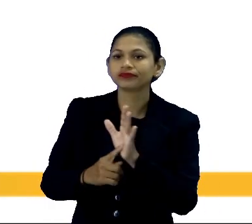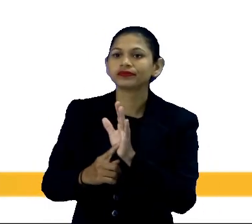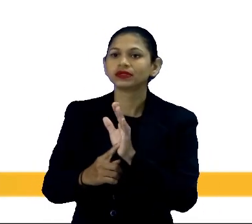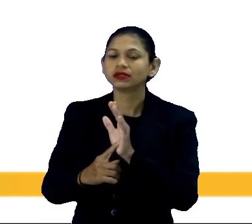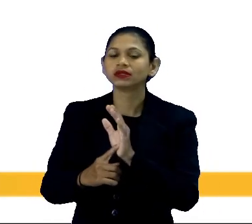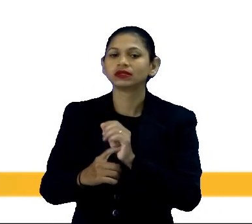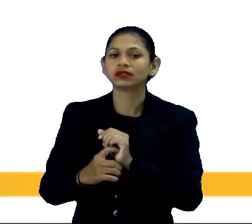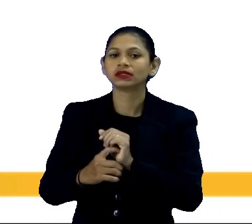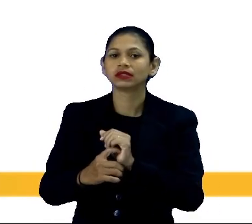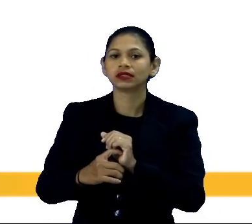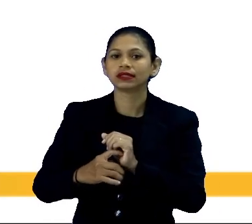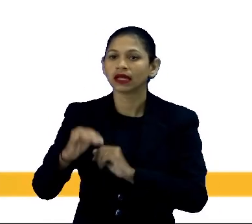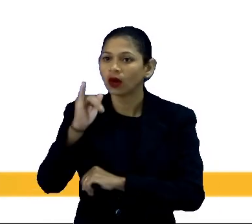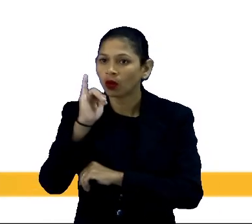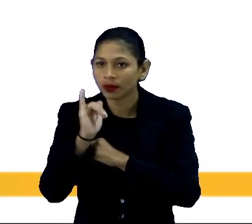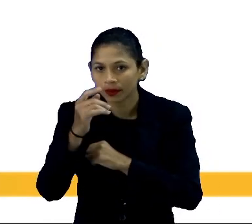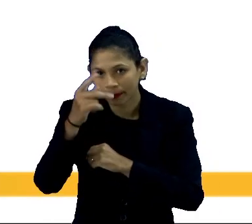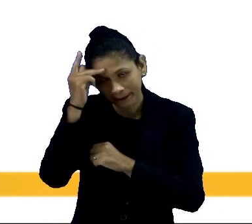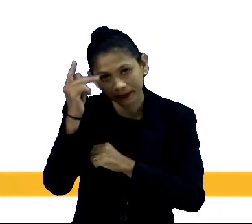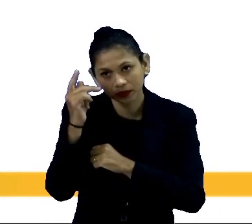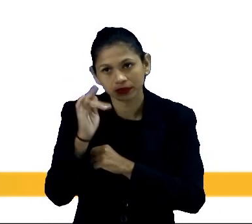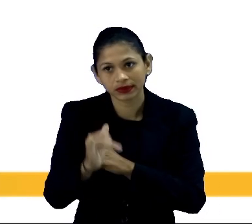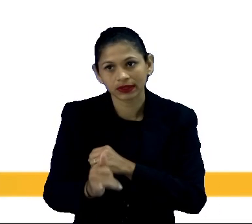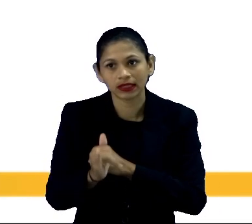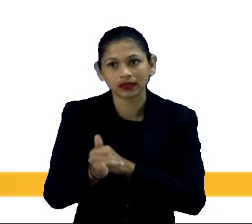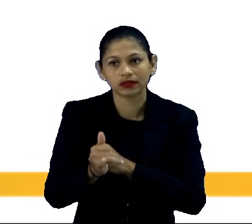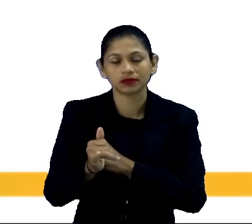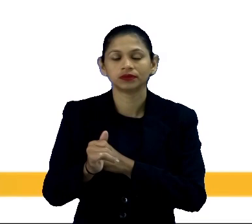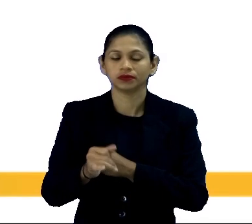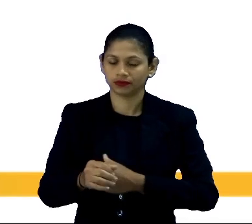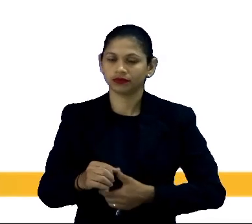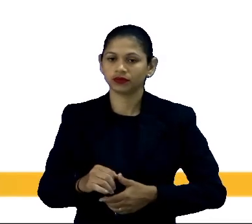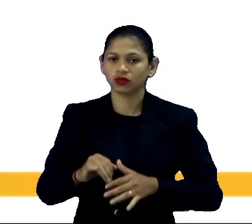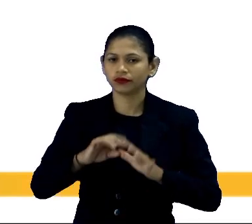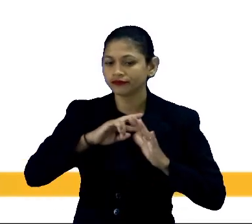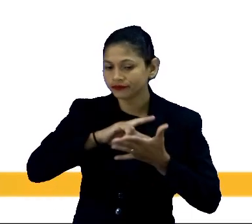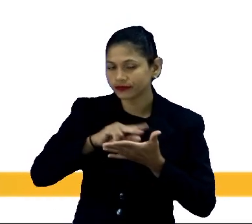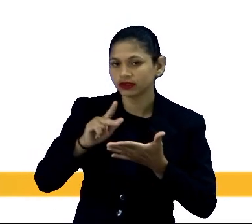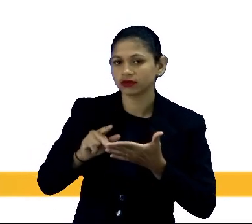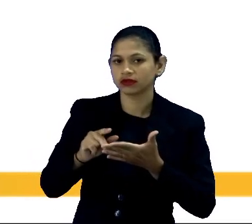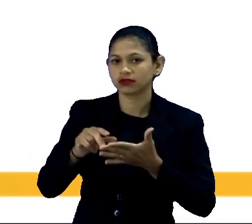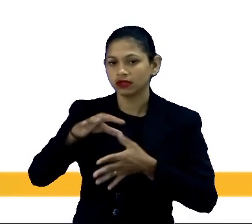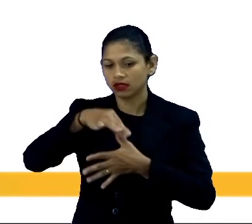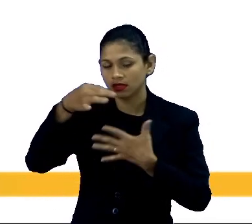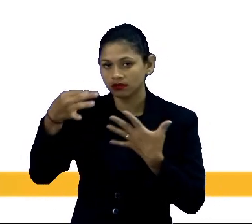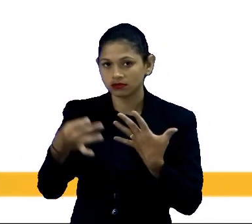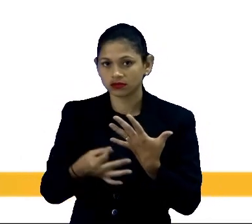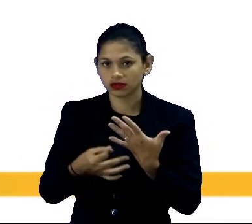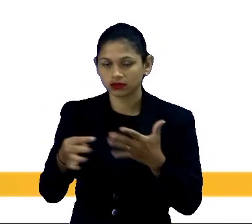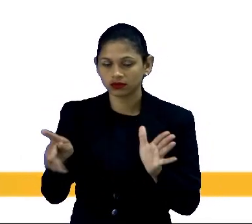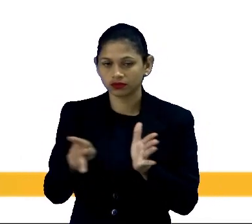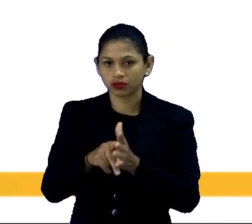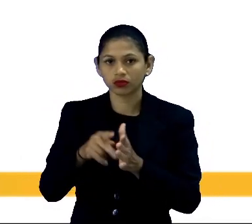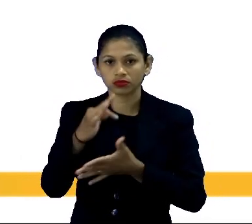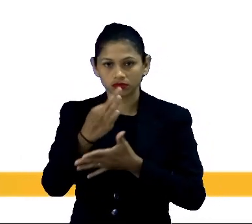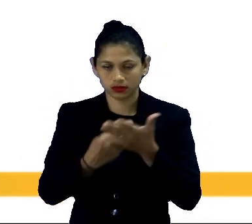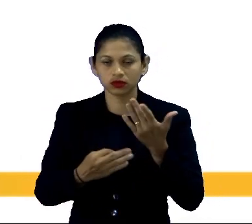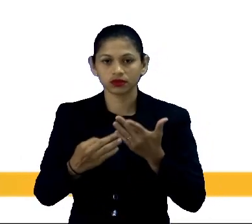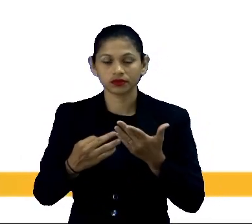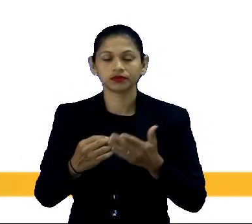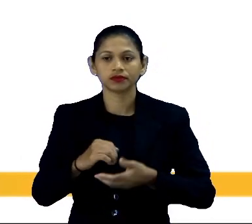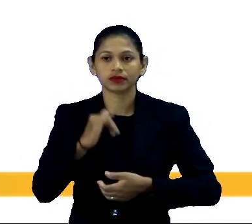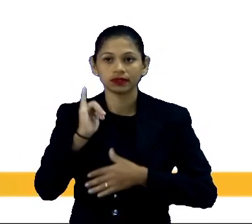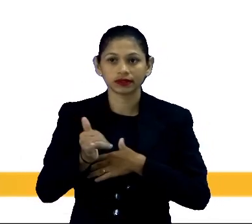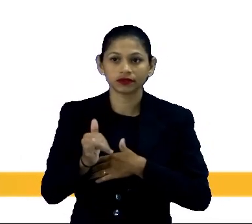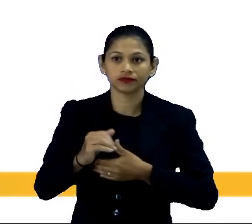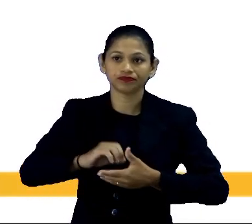e argumento, tá? Por isso que é um conto. Vamos para a próxima questão. Questão 2. Quem são os personagens? Olha só, essa característica